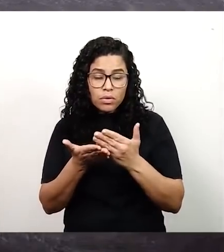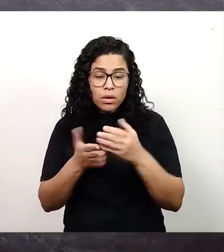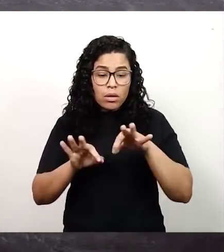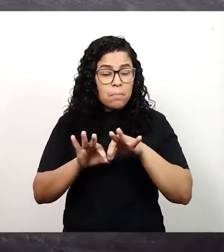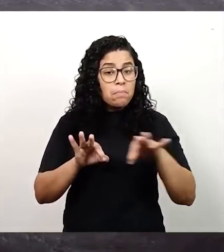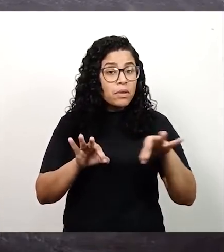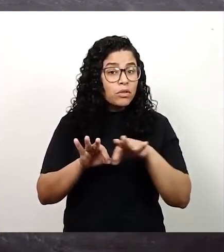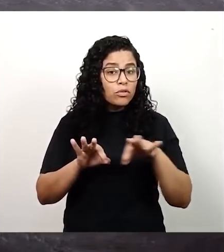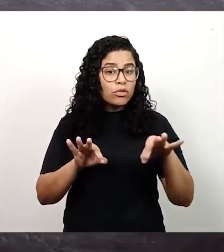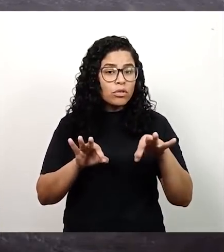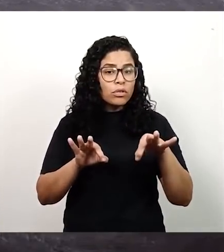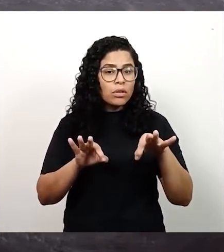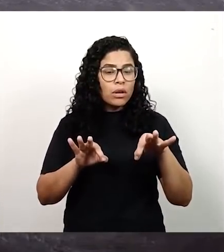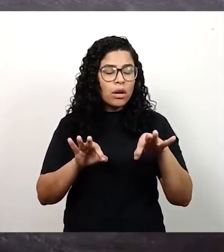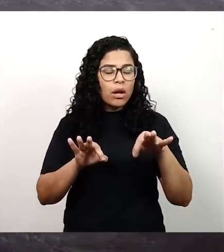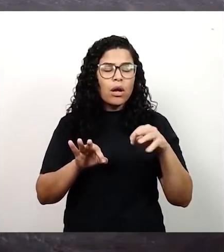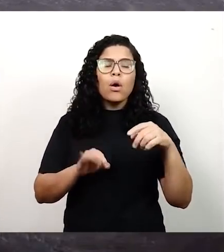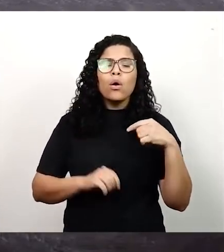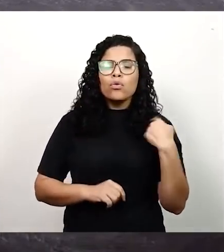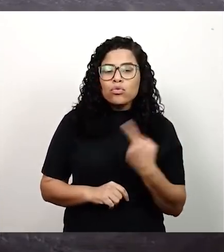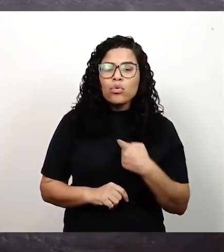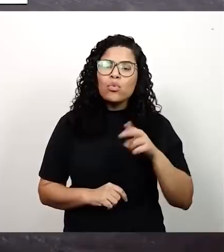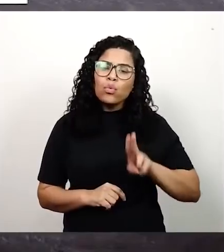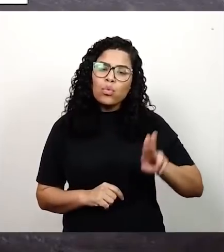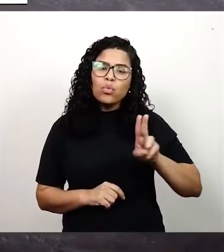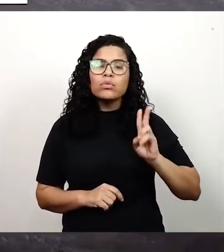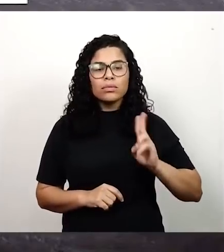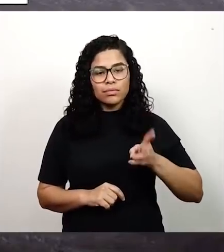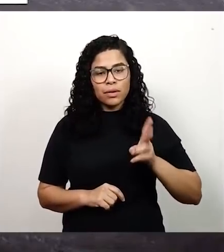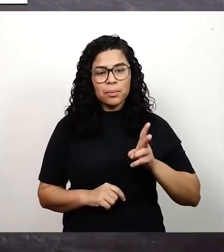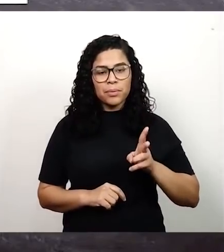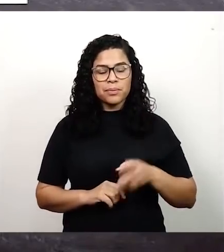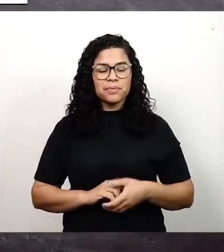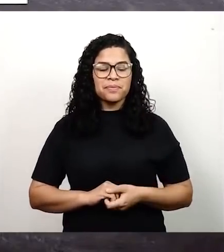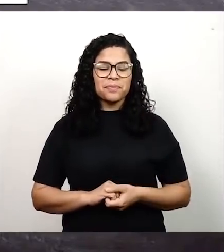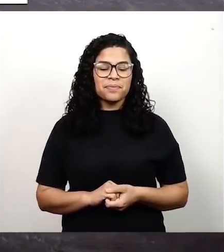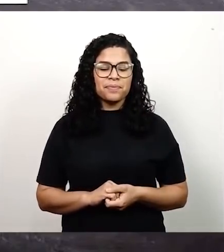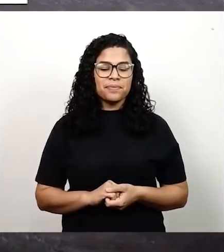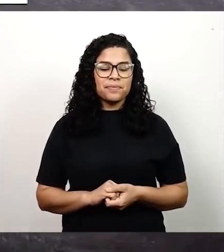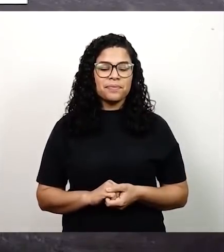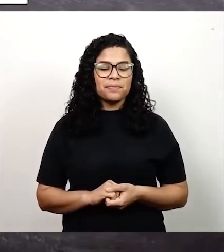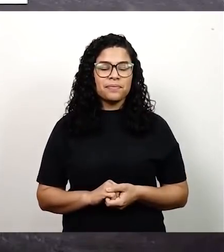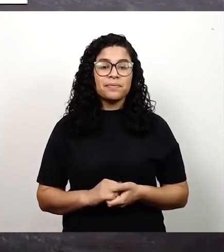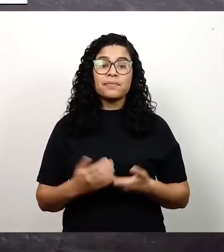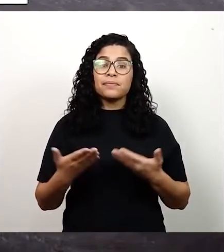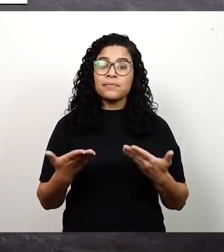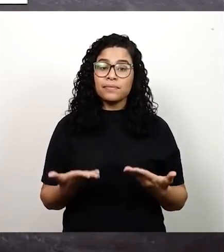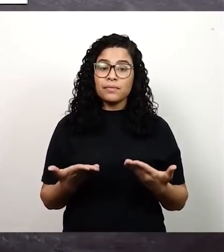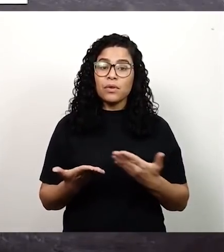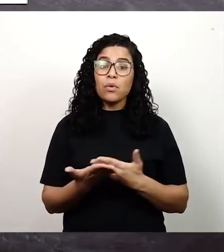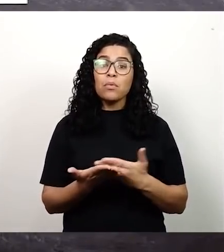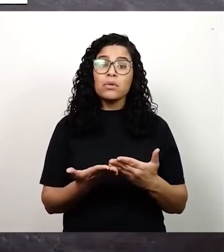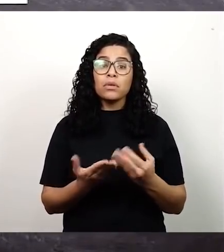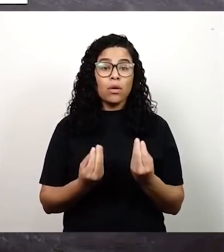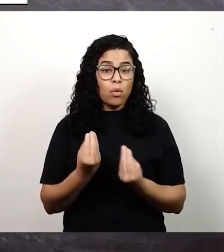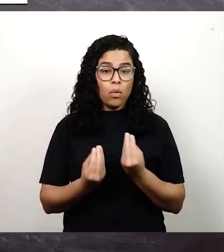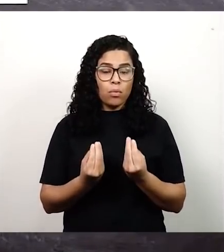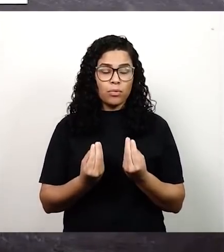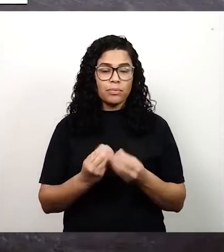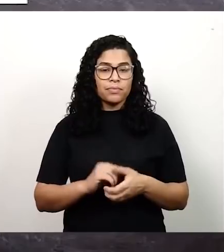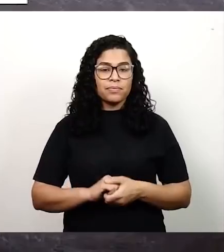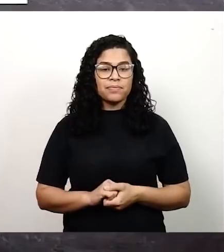algumas das medidas que estão mais presentes na nossa vida. Para isso, vamos começar